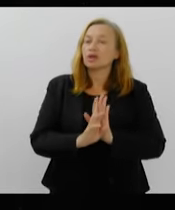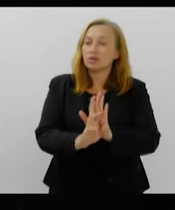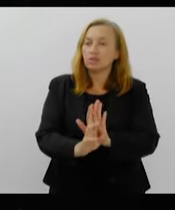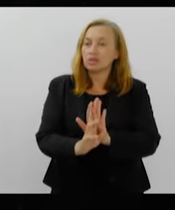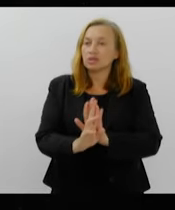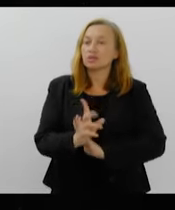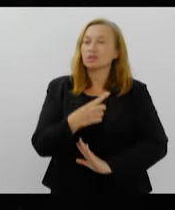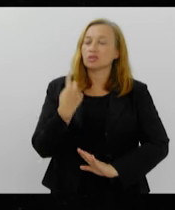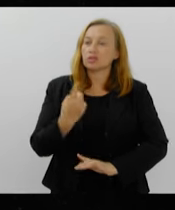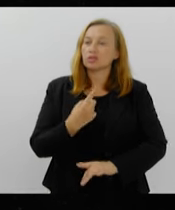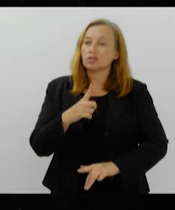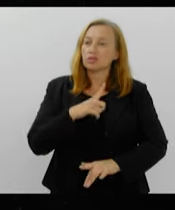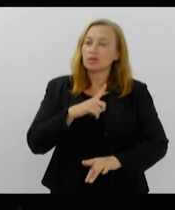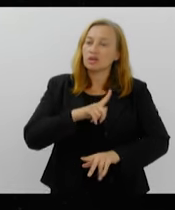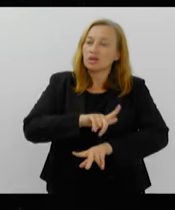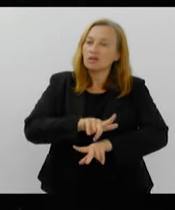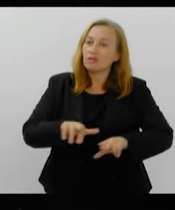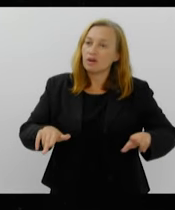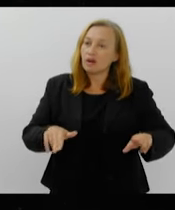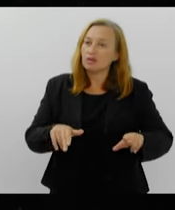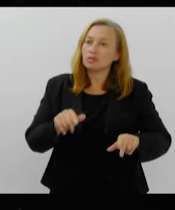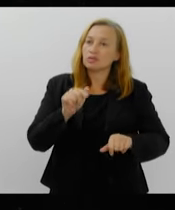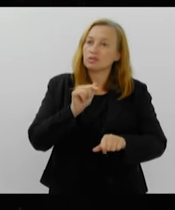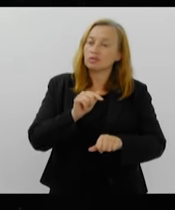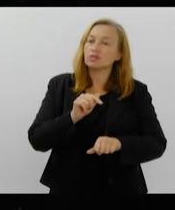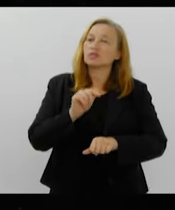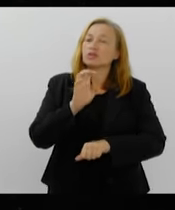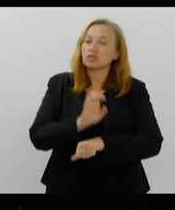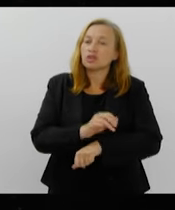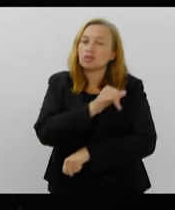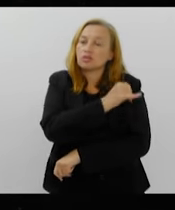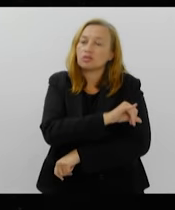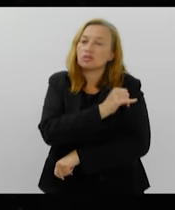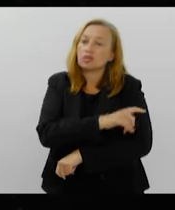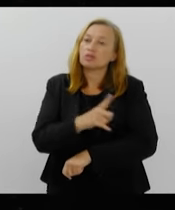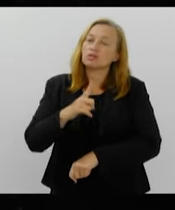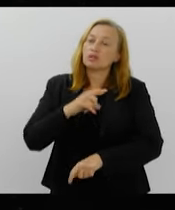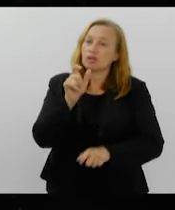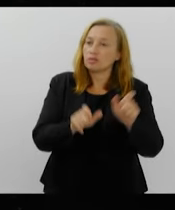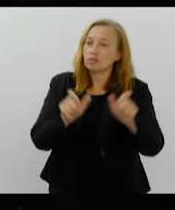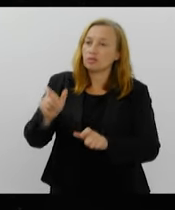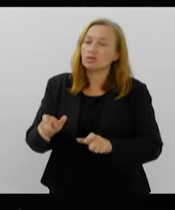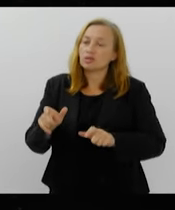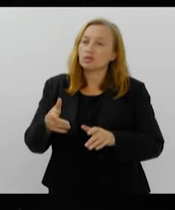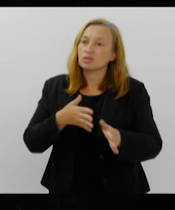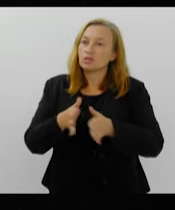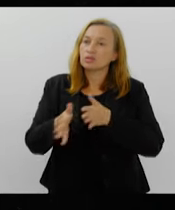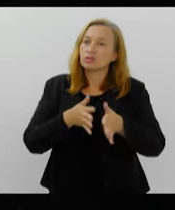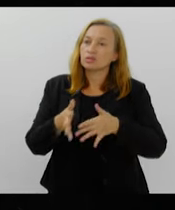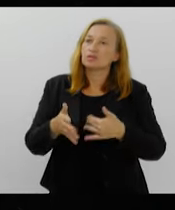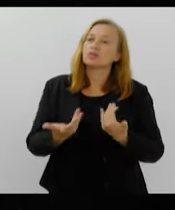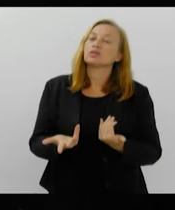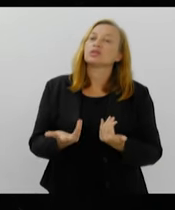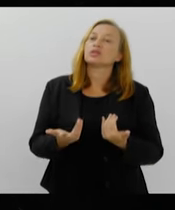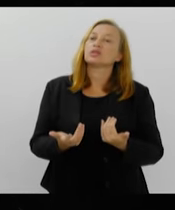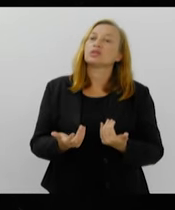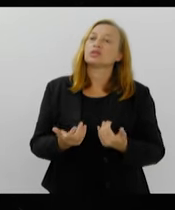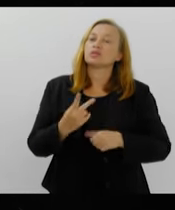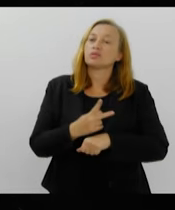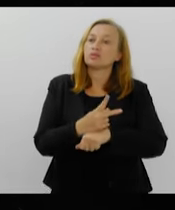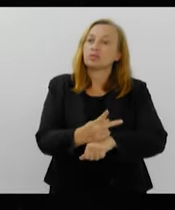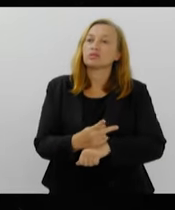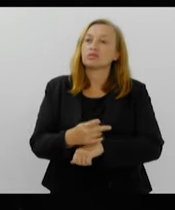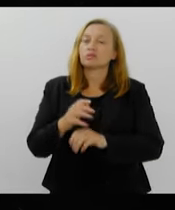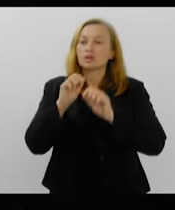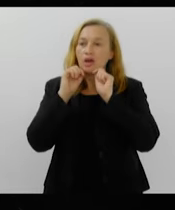da gente ter gente de todo o estado do Rio de Janeiro participando dessa importante premiação da Assembleia Legislativa